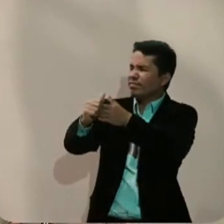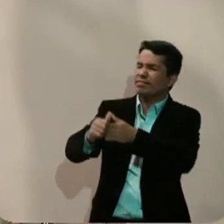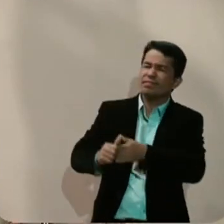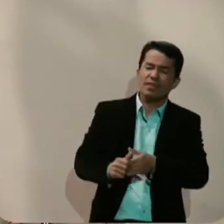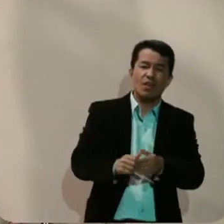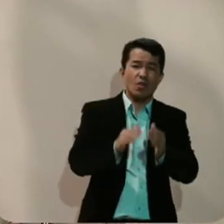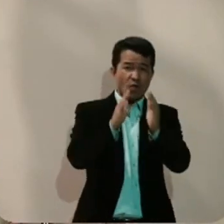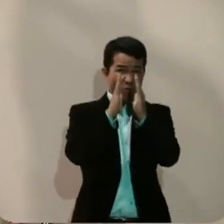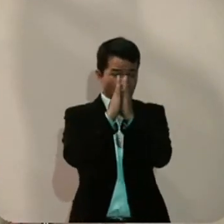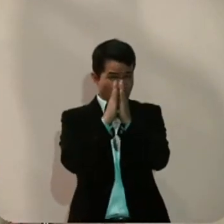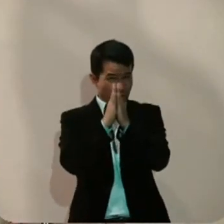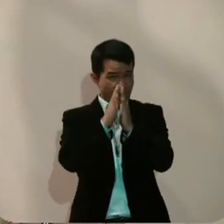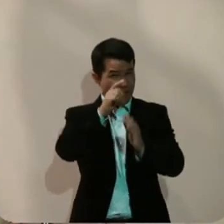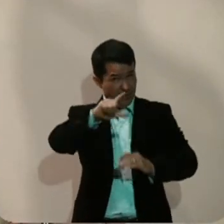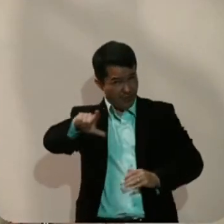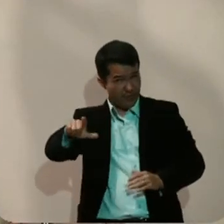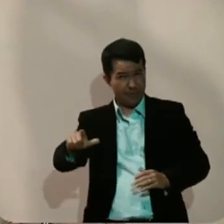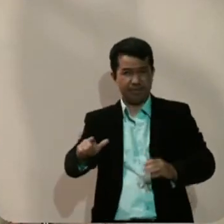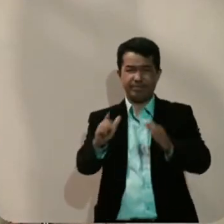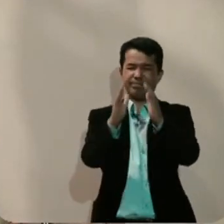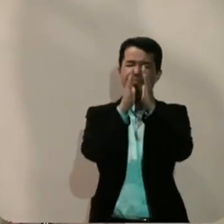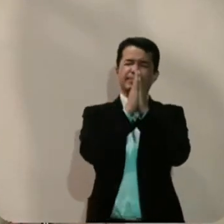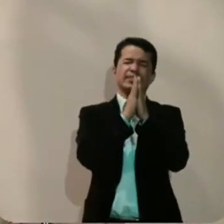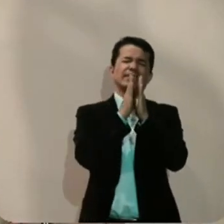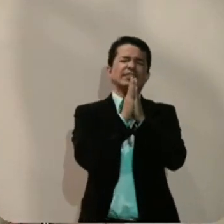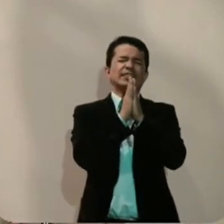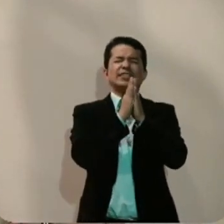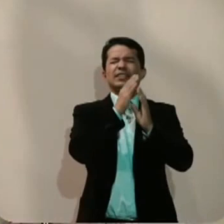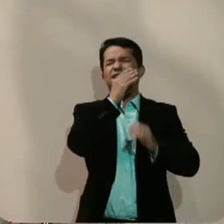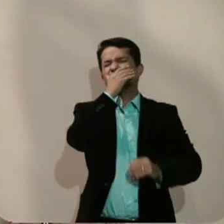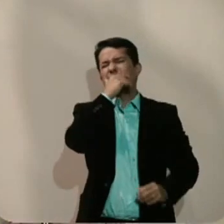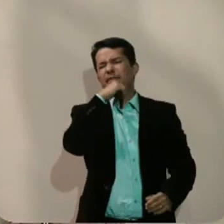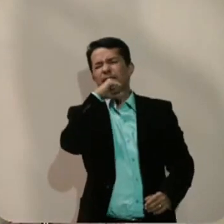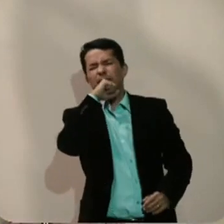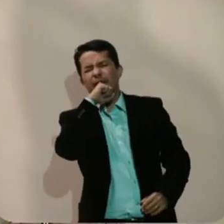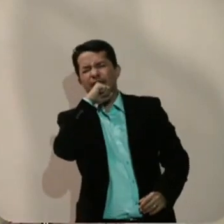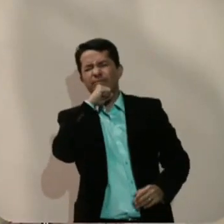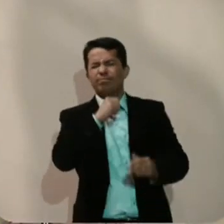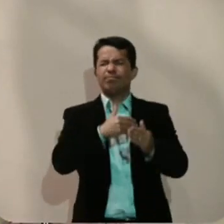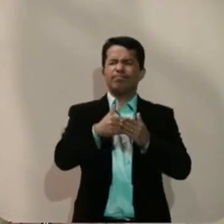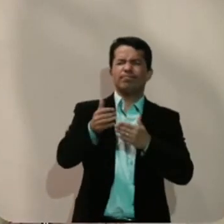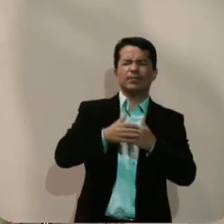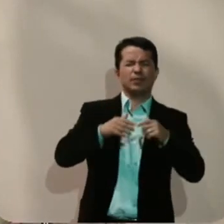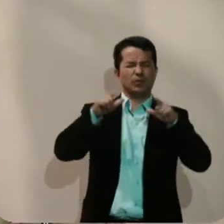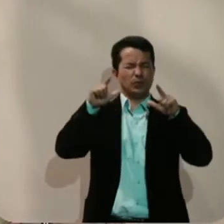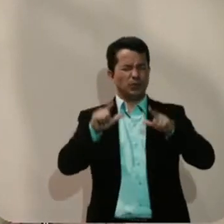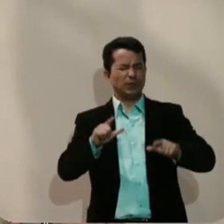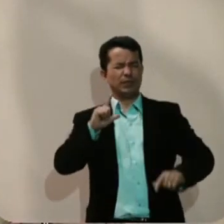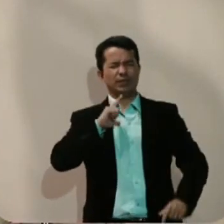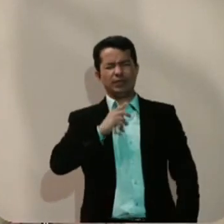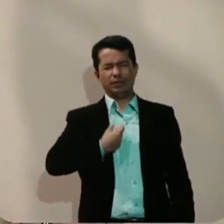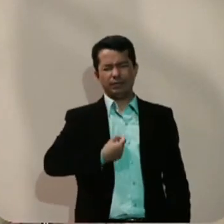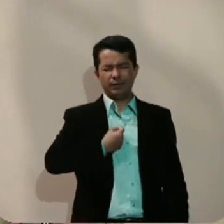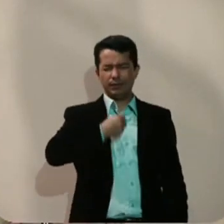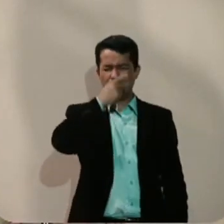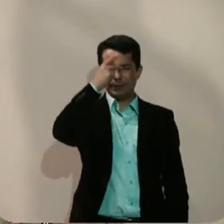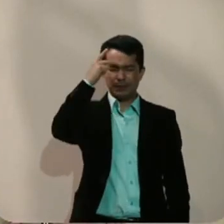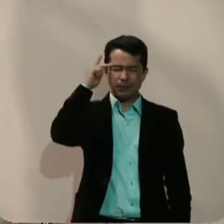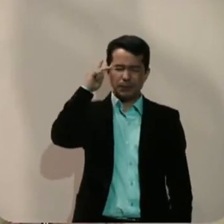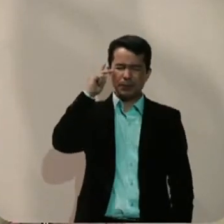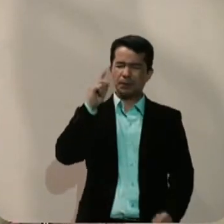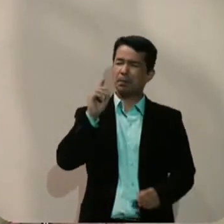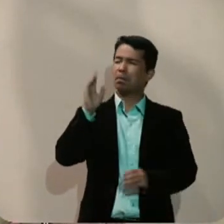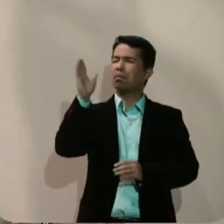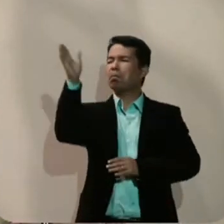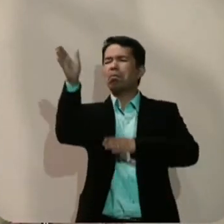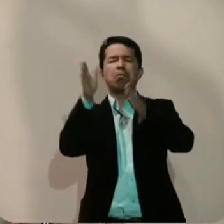você. Pai querido, em nome de Jesus, onde estiver essa pessoa agora, derrama o teu Espírito